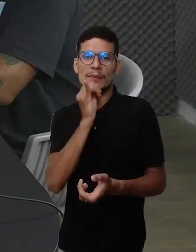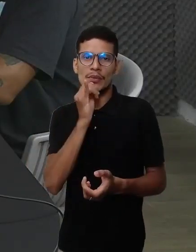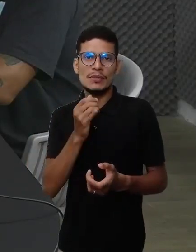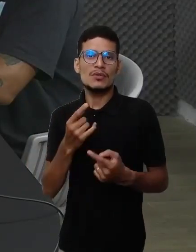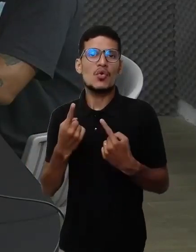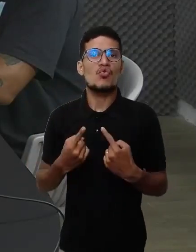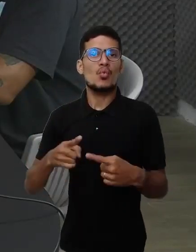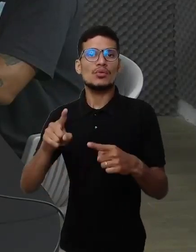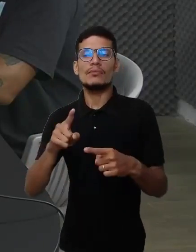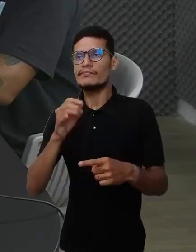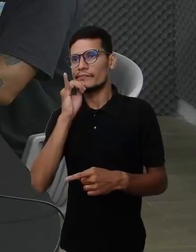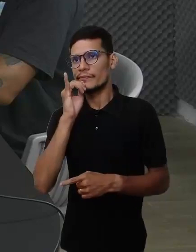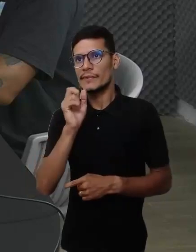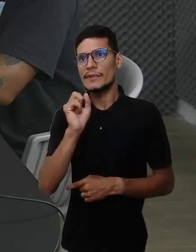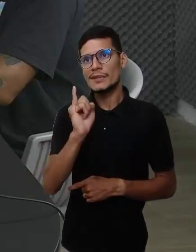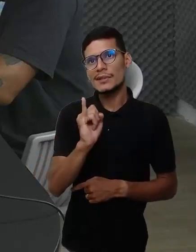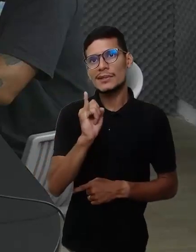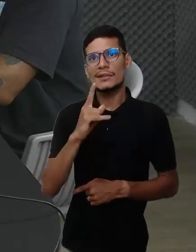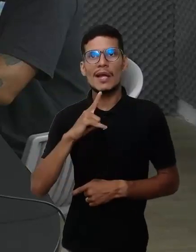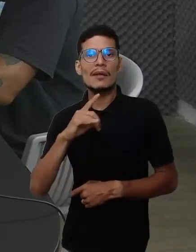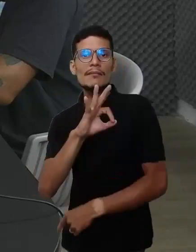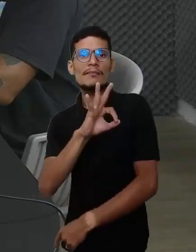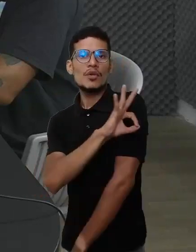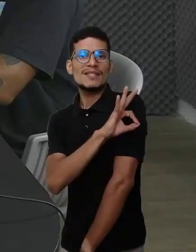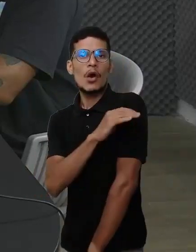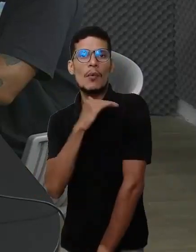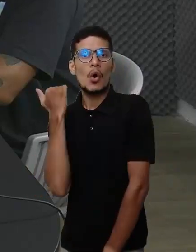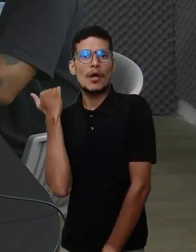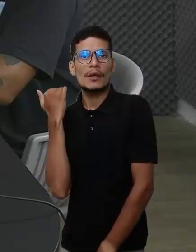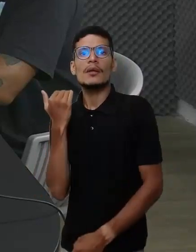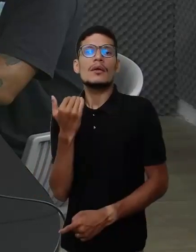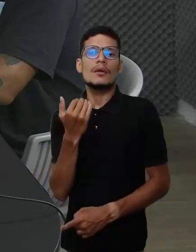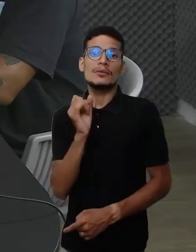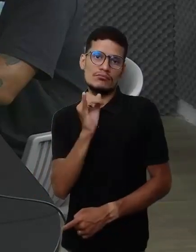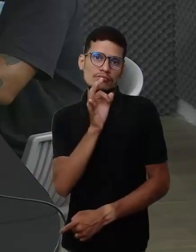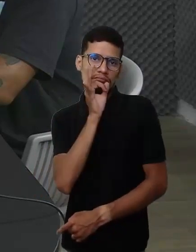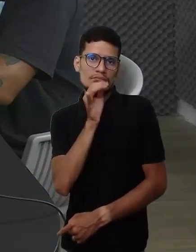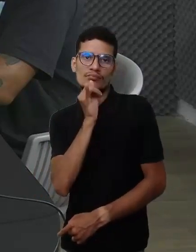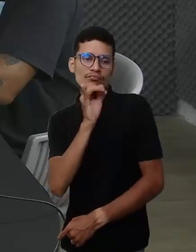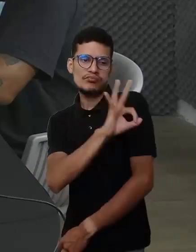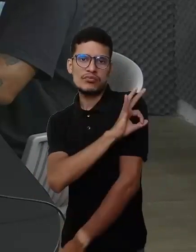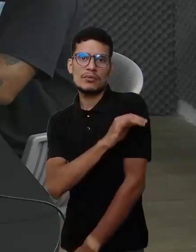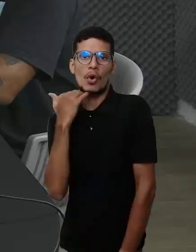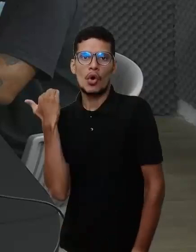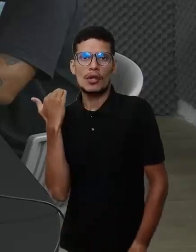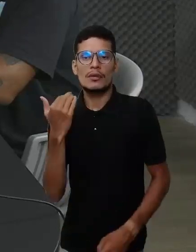tem empreendido quando tem o óbito de um policial. Então, morre um policial, enfim, numa